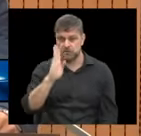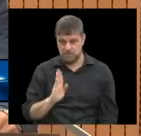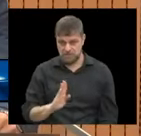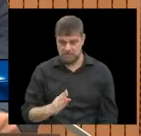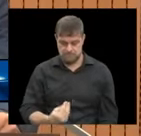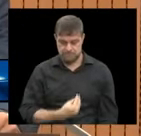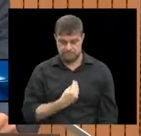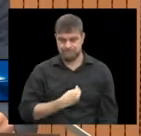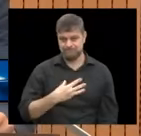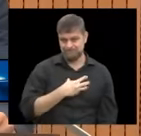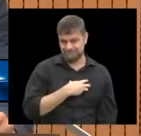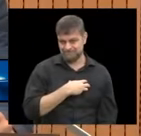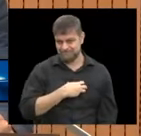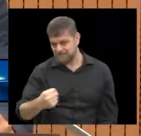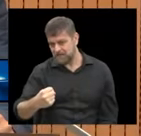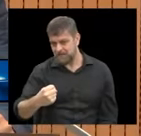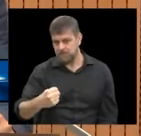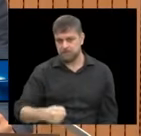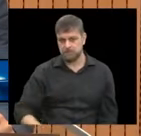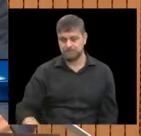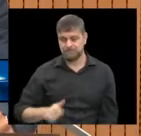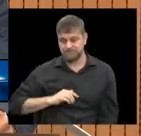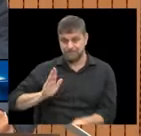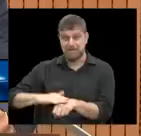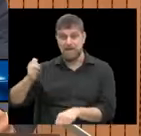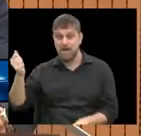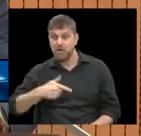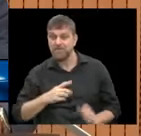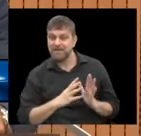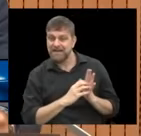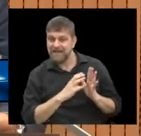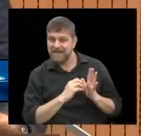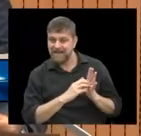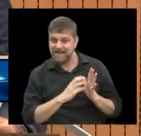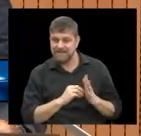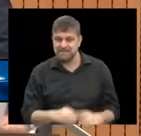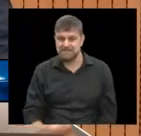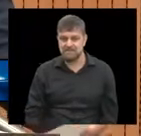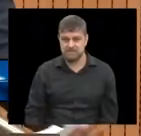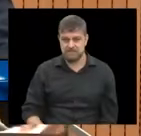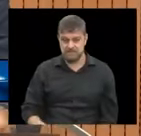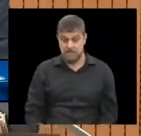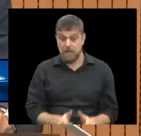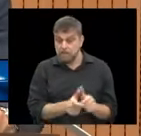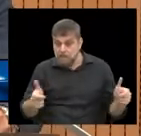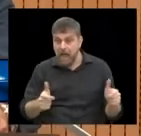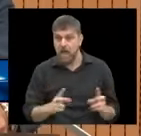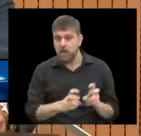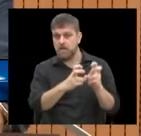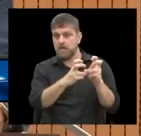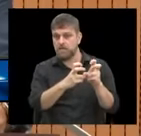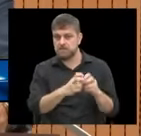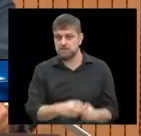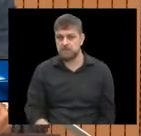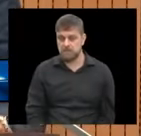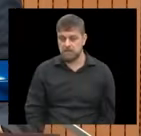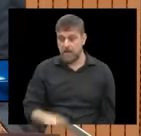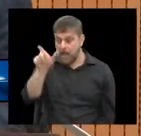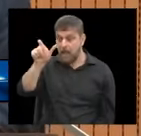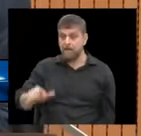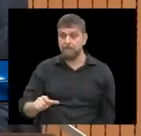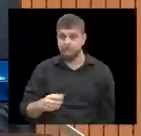vítima de suicídio. É maior que a AIDS e a maioria dos cânceres. O Brasil